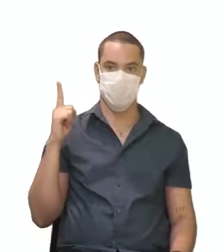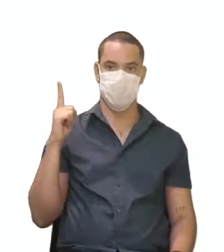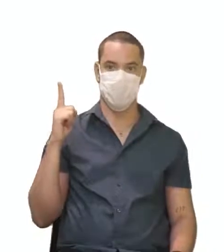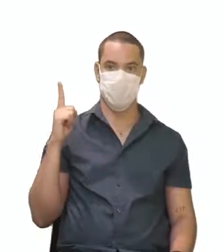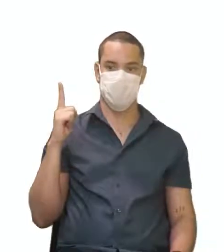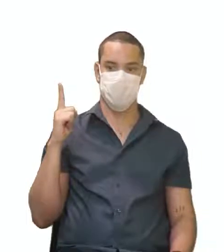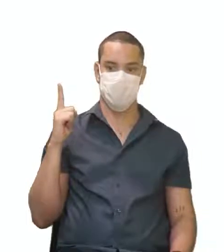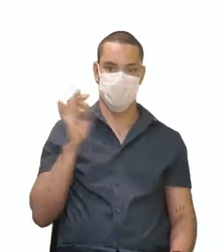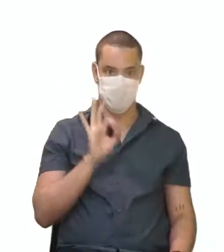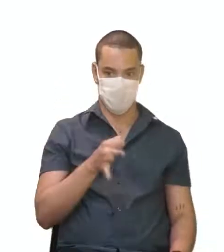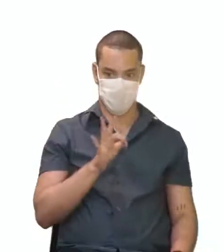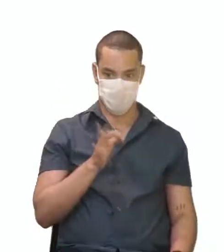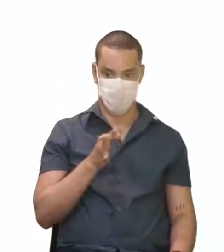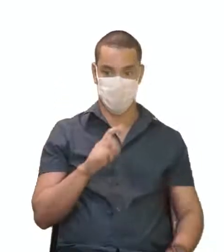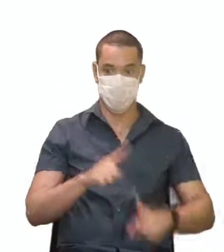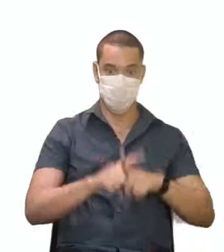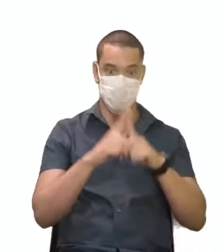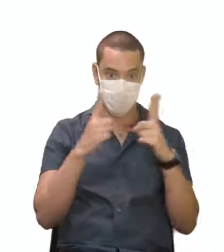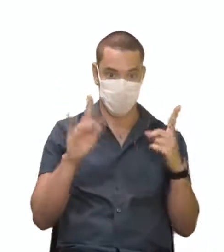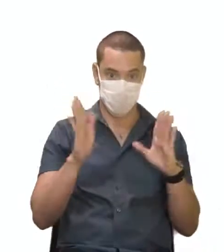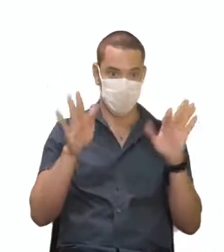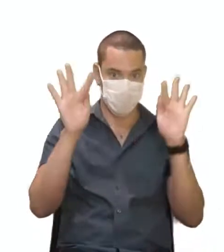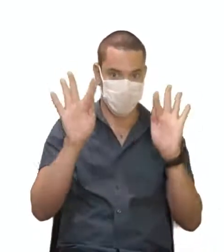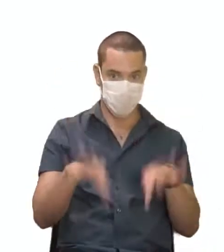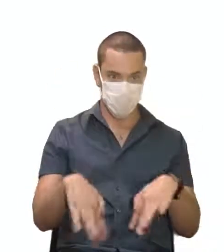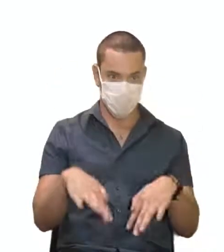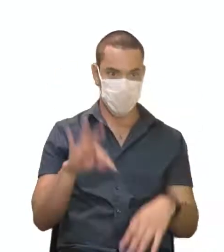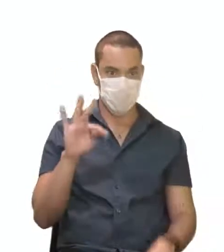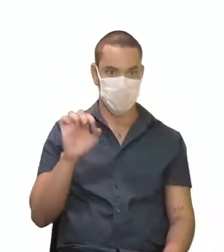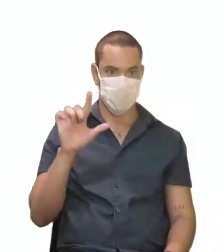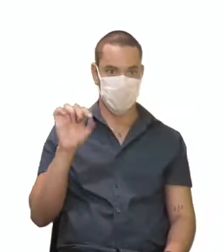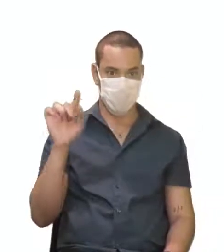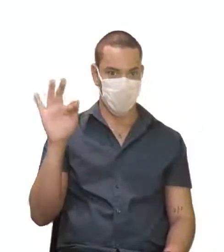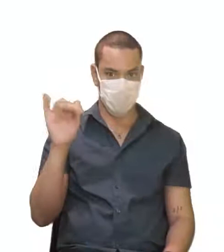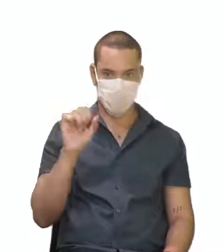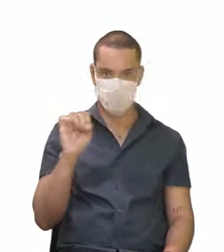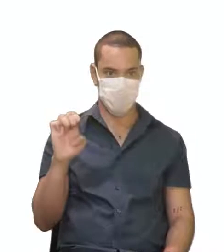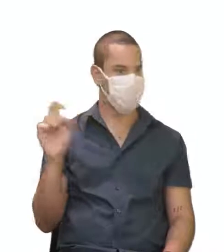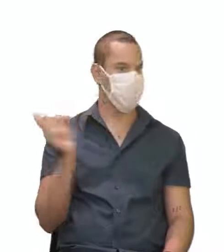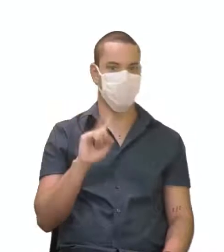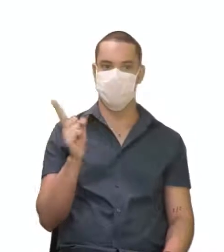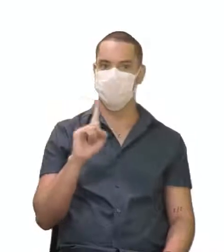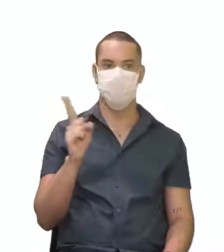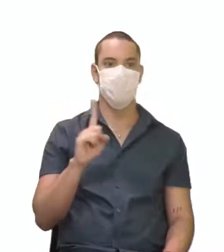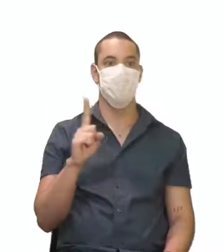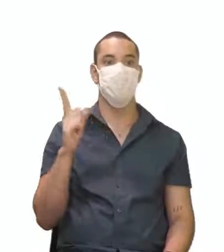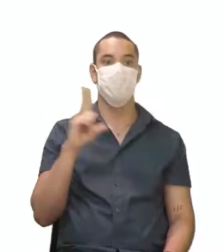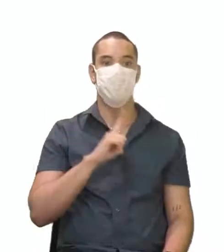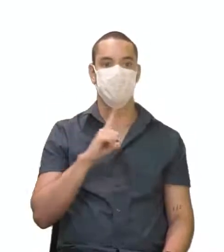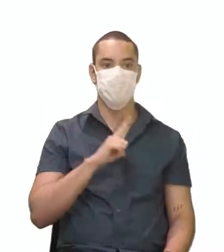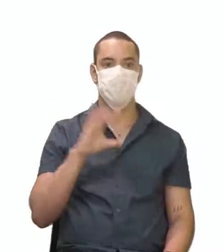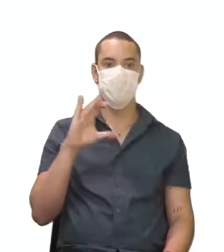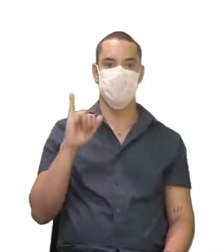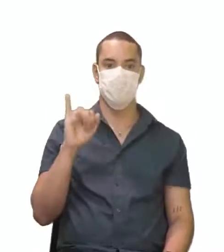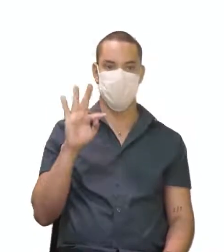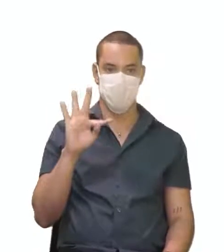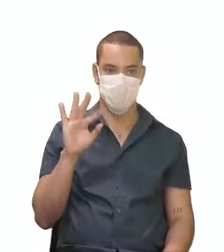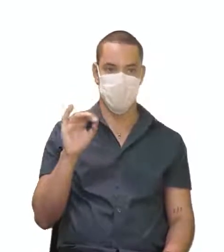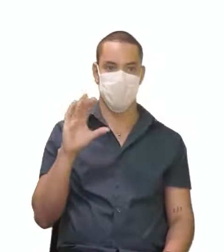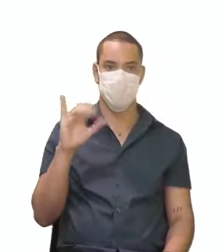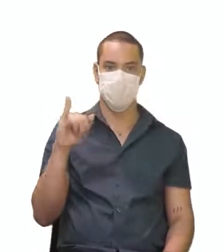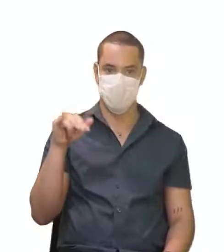Aqui. Certo? Mas ela vai finalizar na telófase? Não. Vamos lá, porque tem a citocinese.